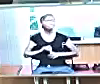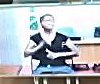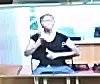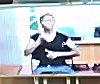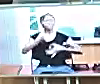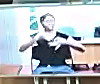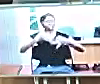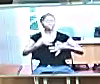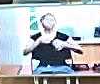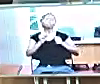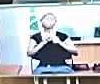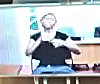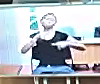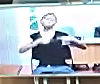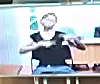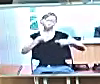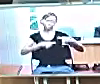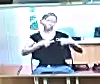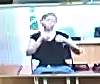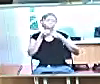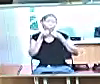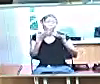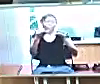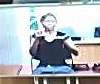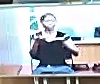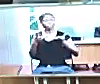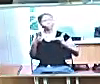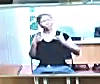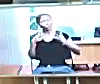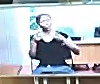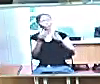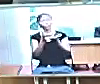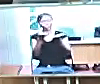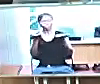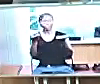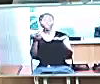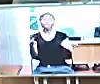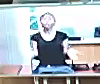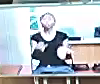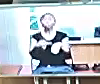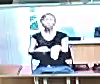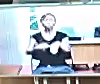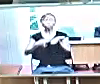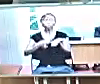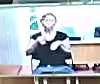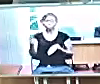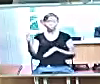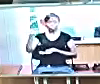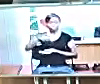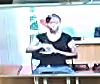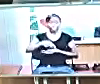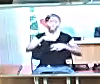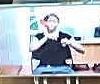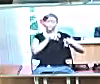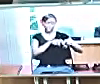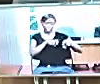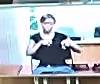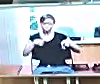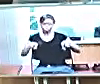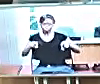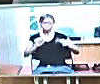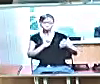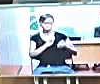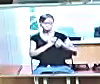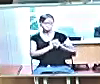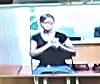não sejam todos e todas bem vindos um vou convidar agora pra compor a mesa conosco